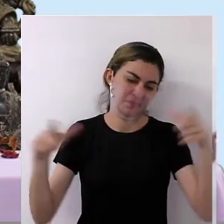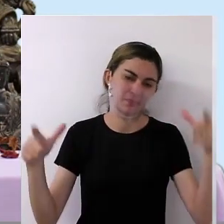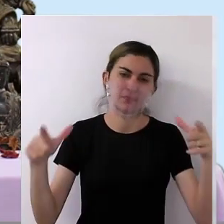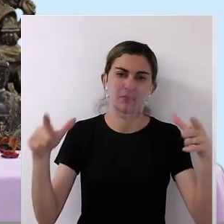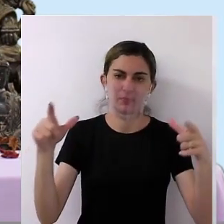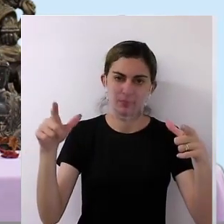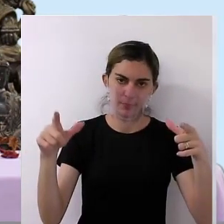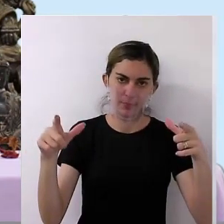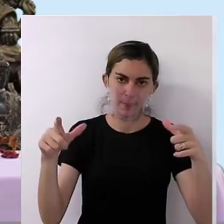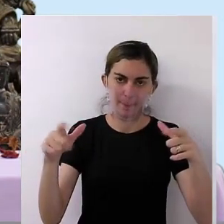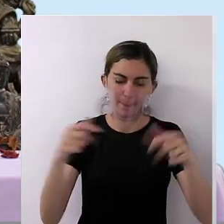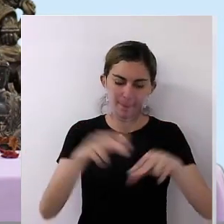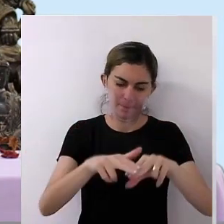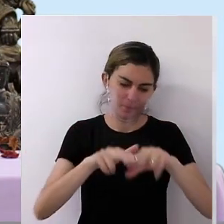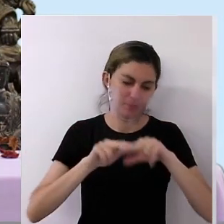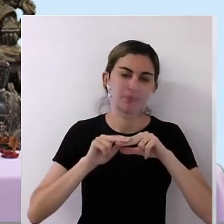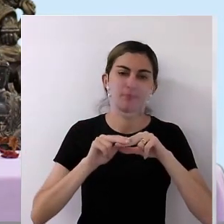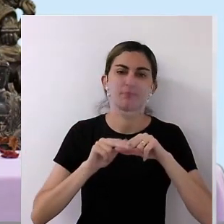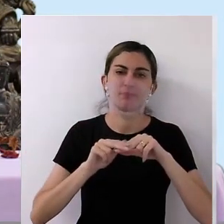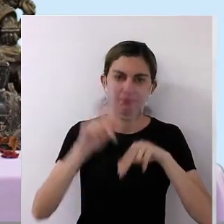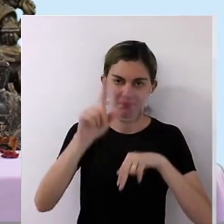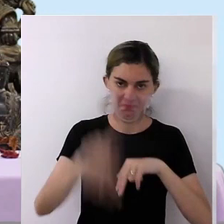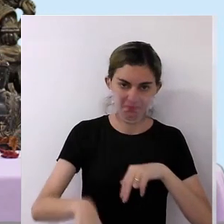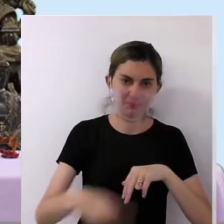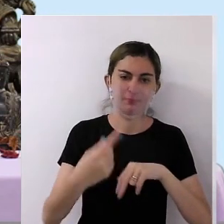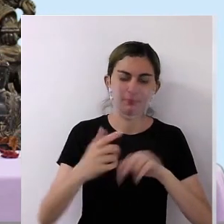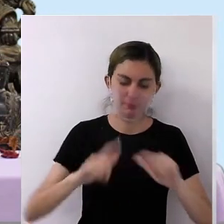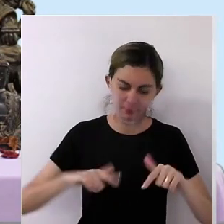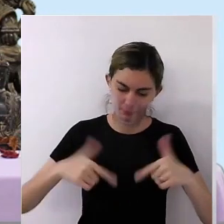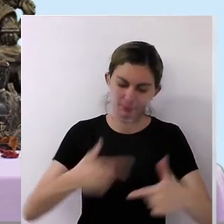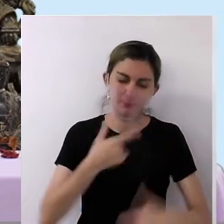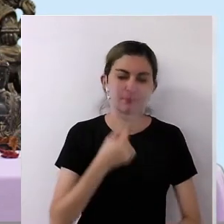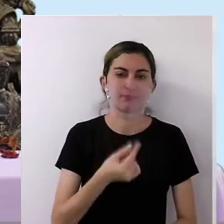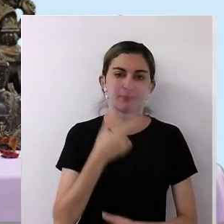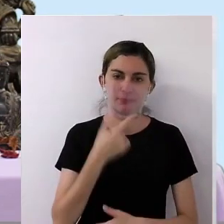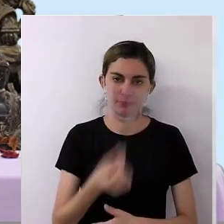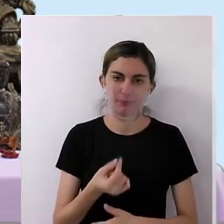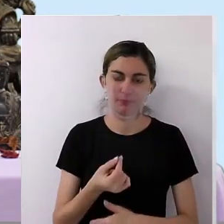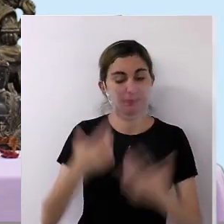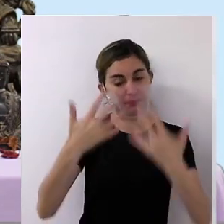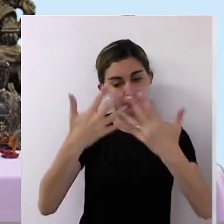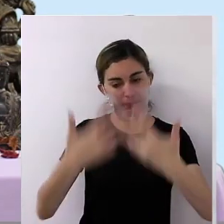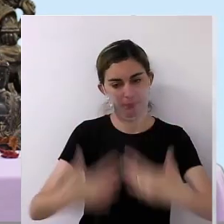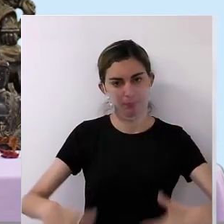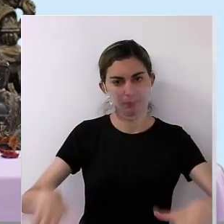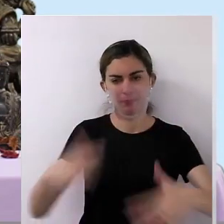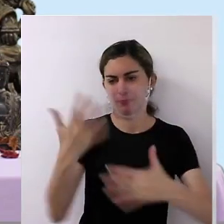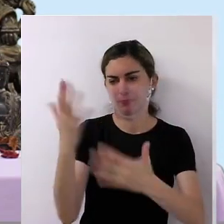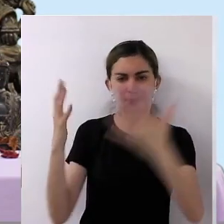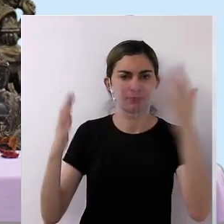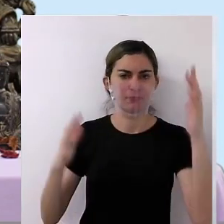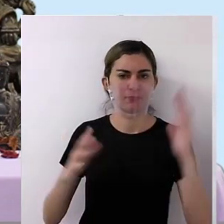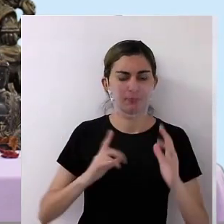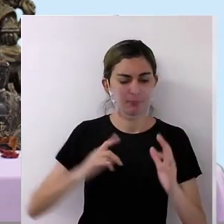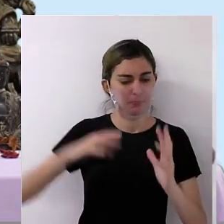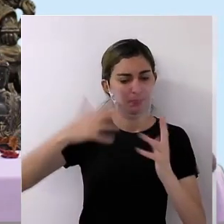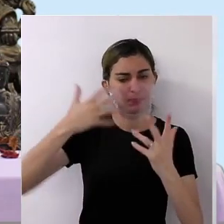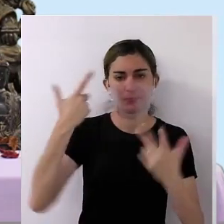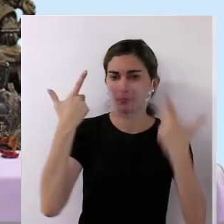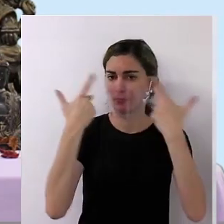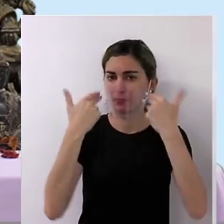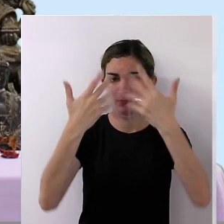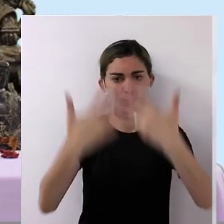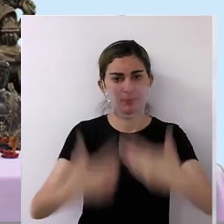das vezes, causados pela ação do homem. A natureza, ela tem o seu ciclo